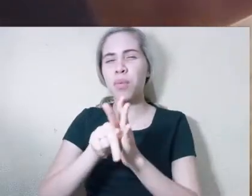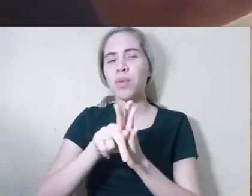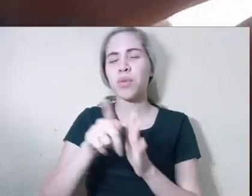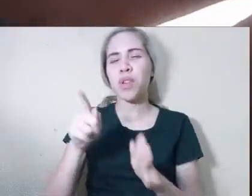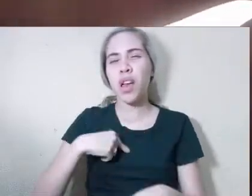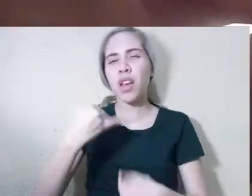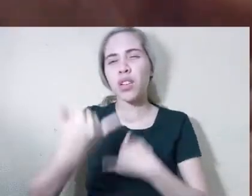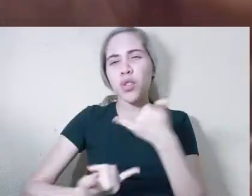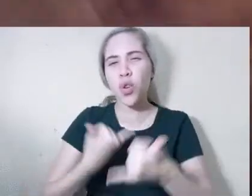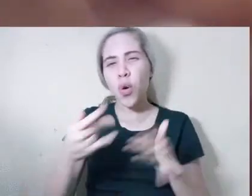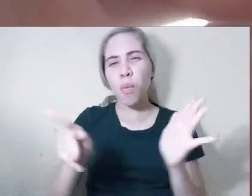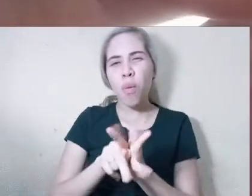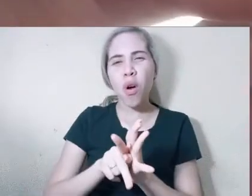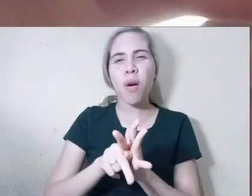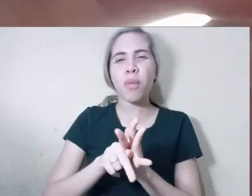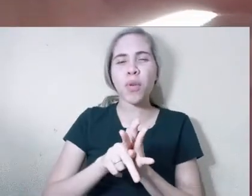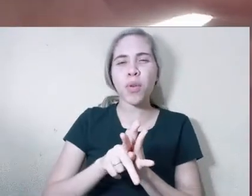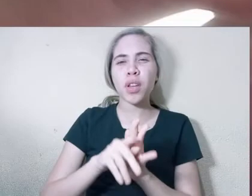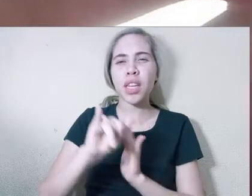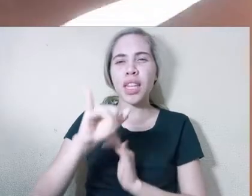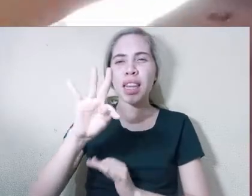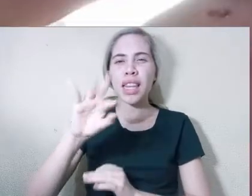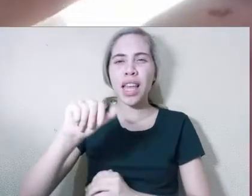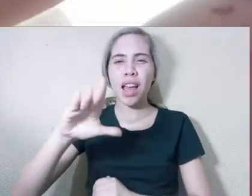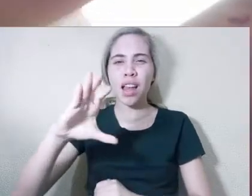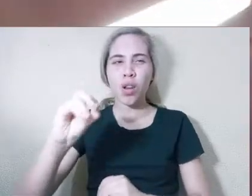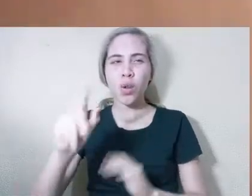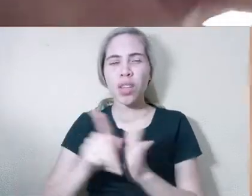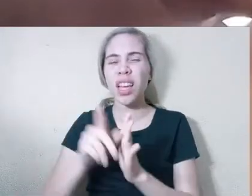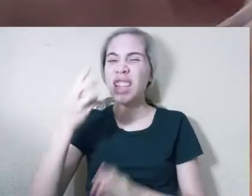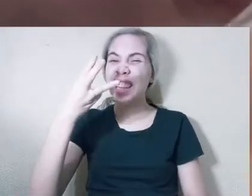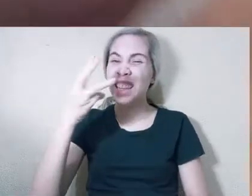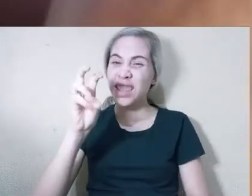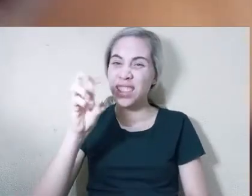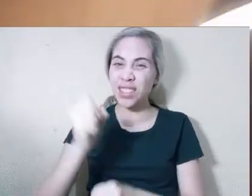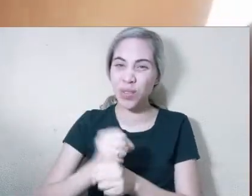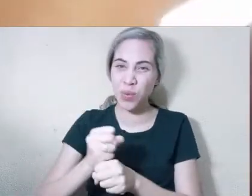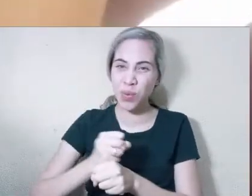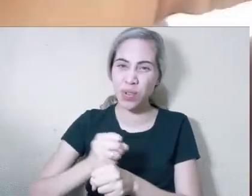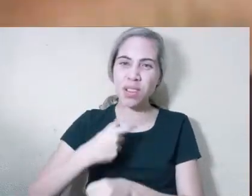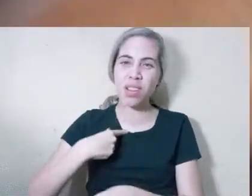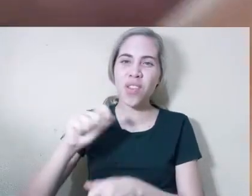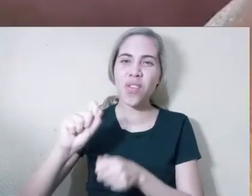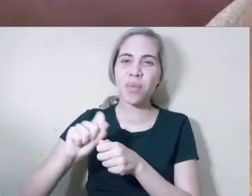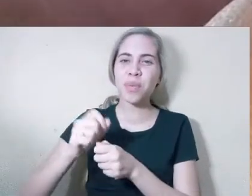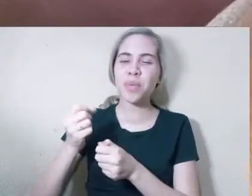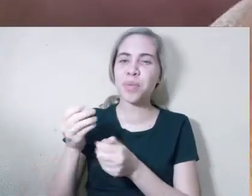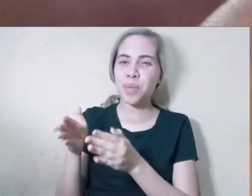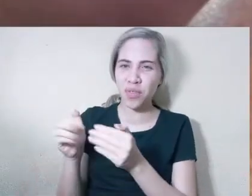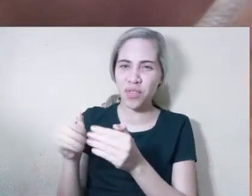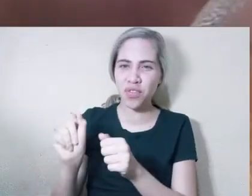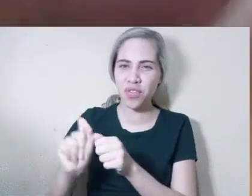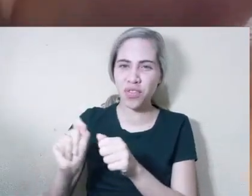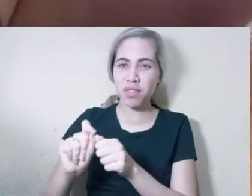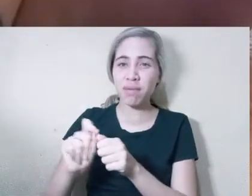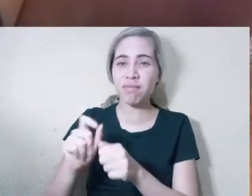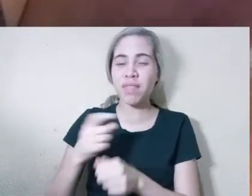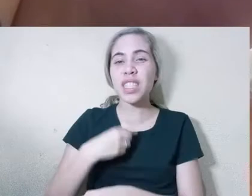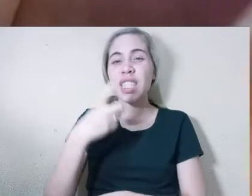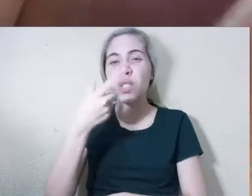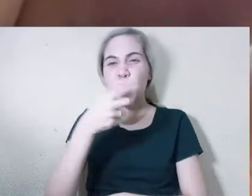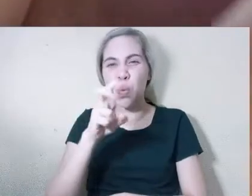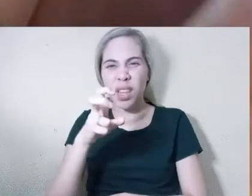forrões? Isso aqui são um jogo de forrões para entalho. Tem 35 anos que eu mandei fazer.